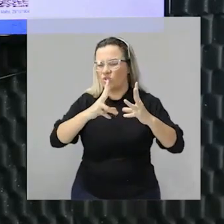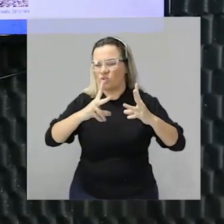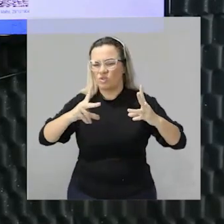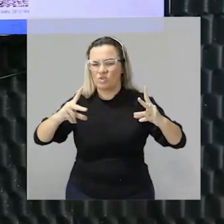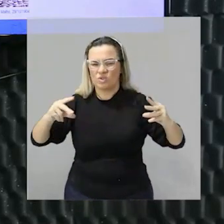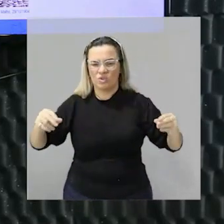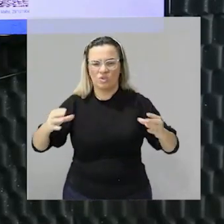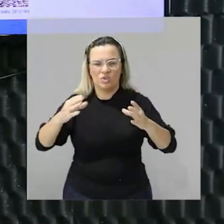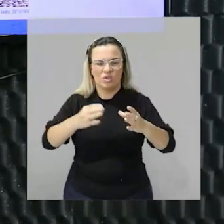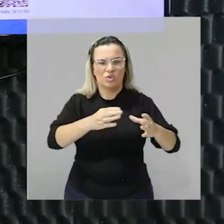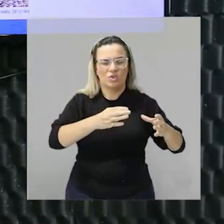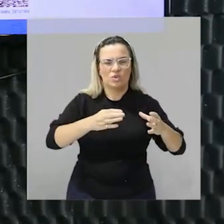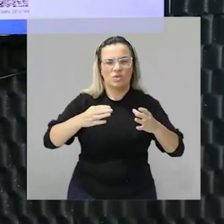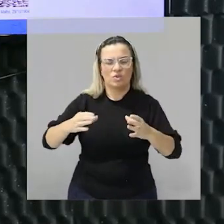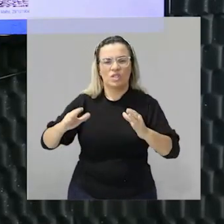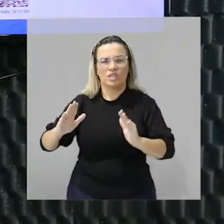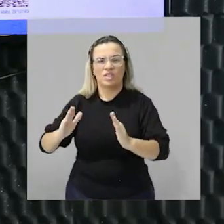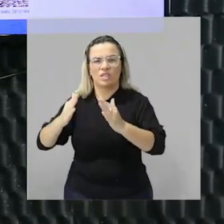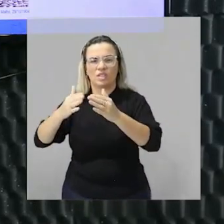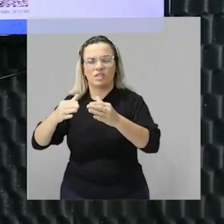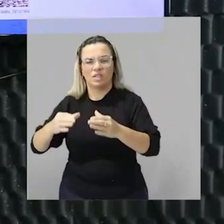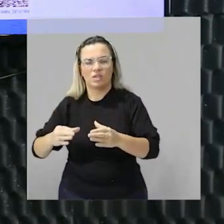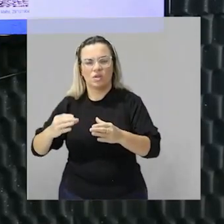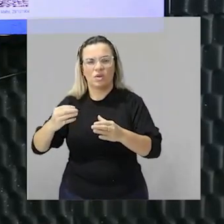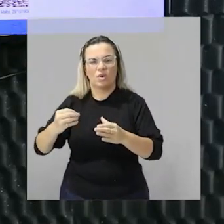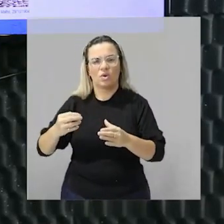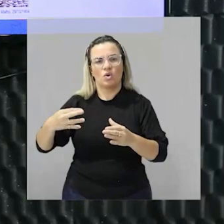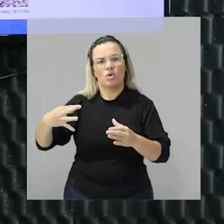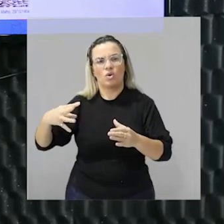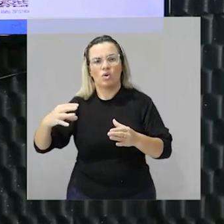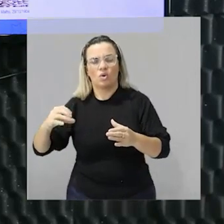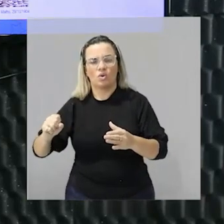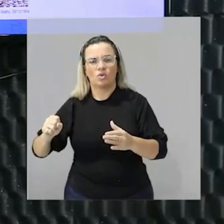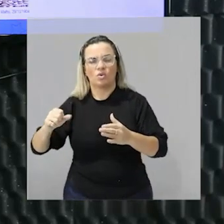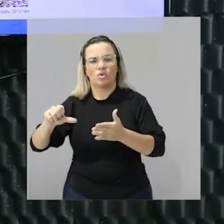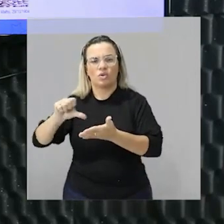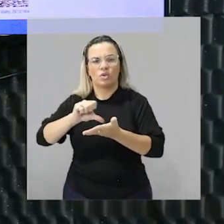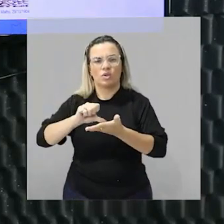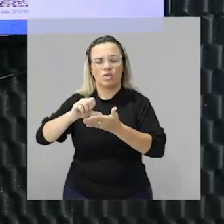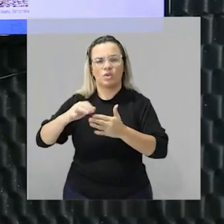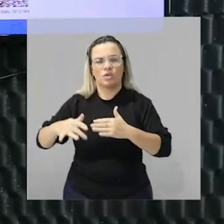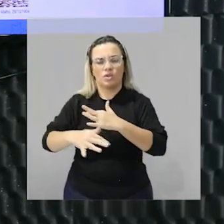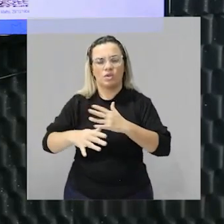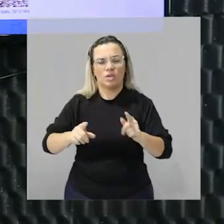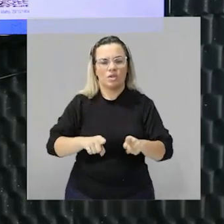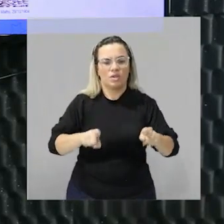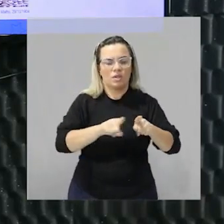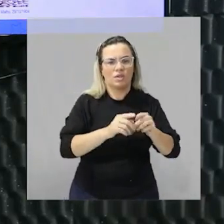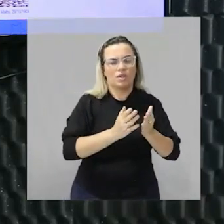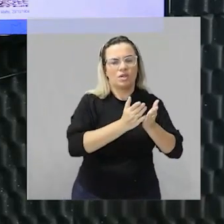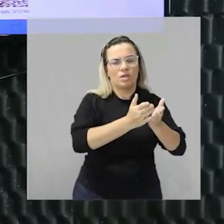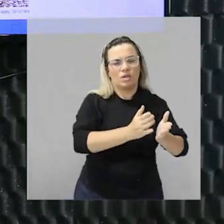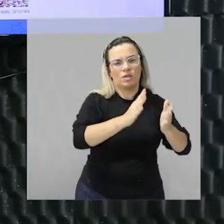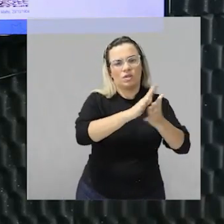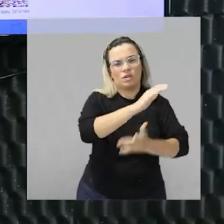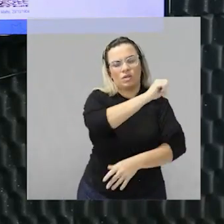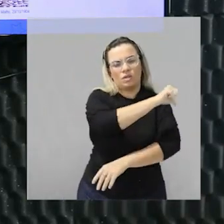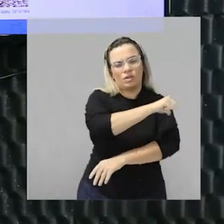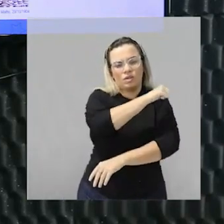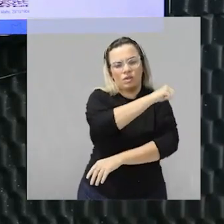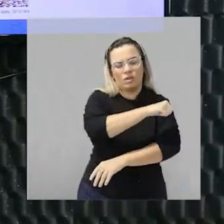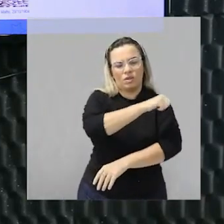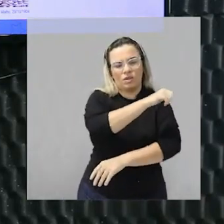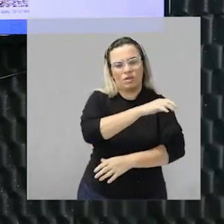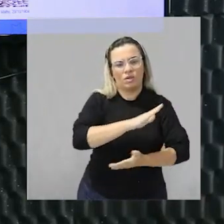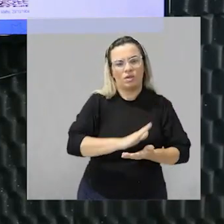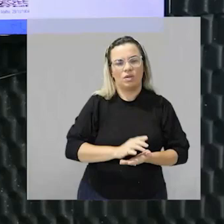diversos cortiços no centro da cidade e na área portuária do Rio de Janeiro, que era então capital federal, que era